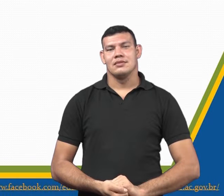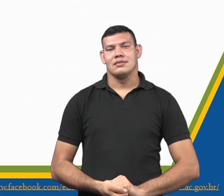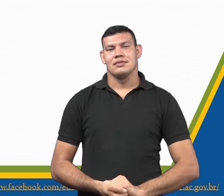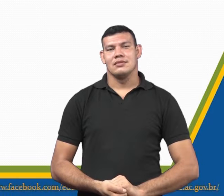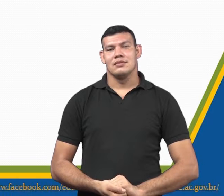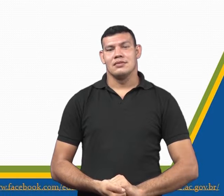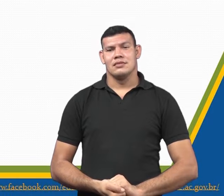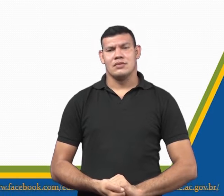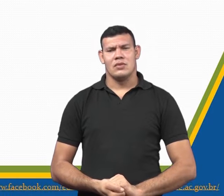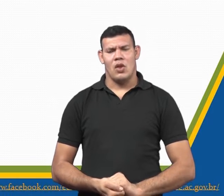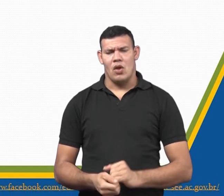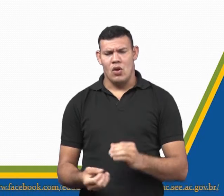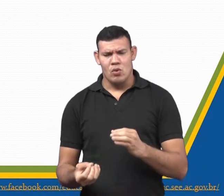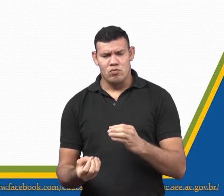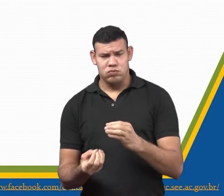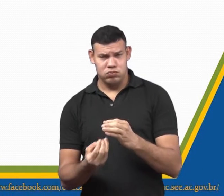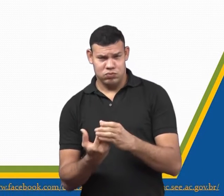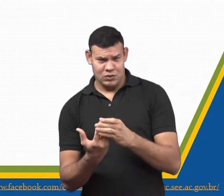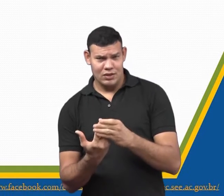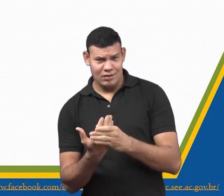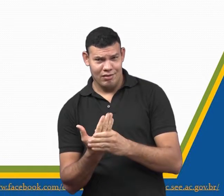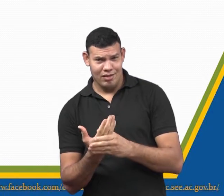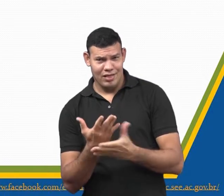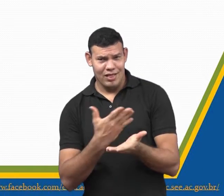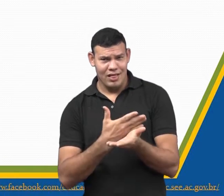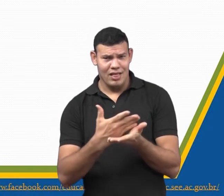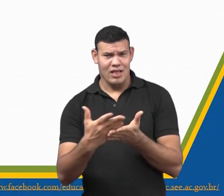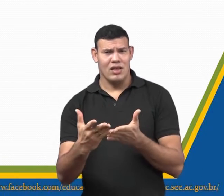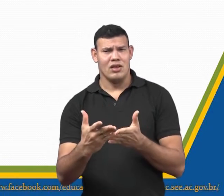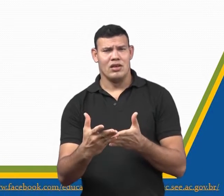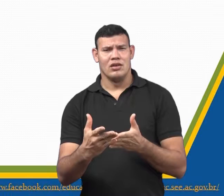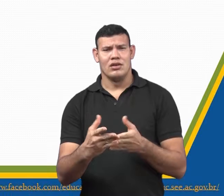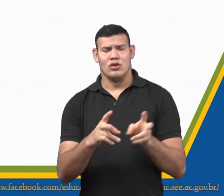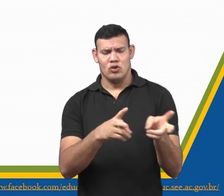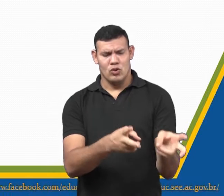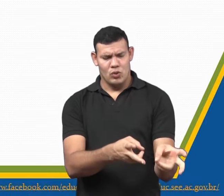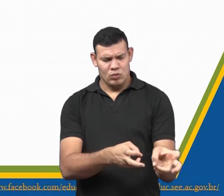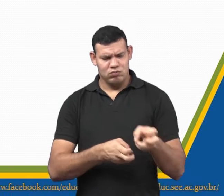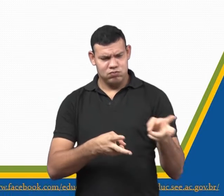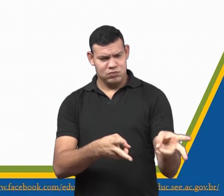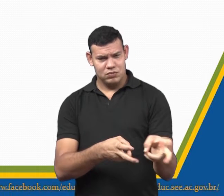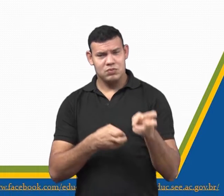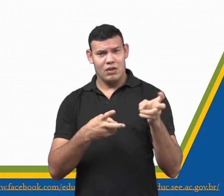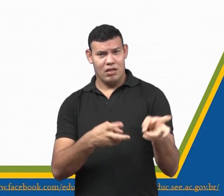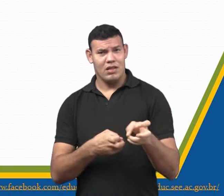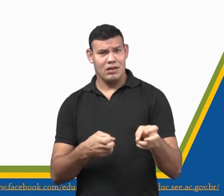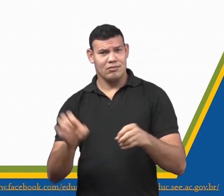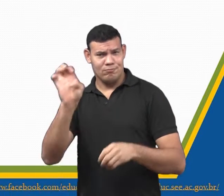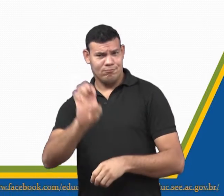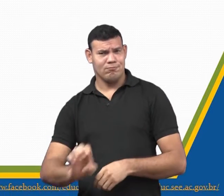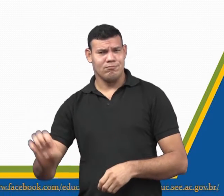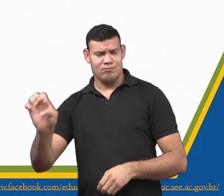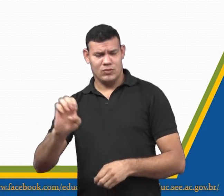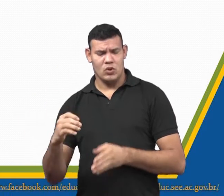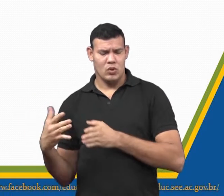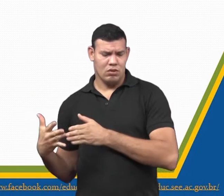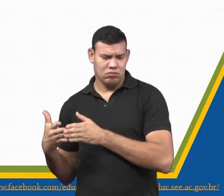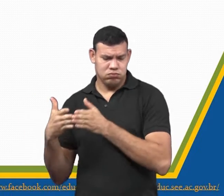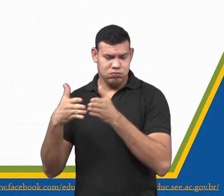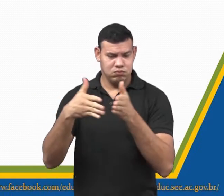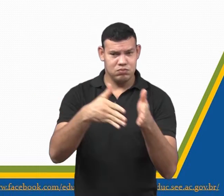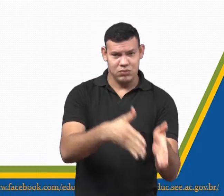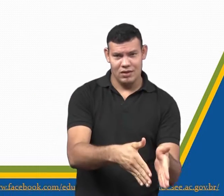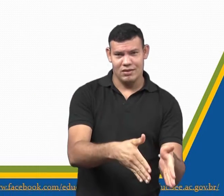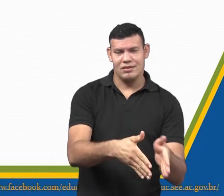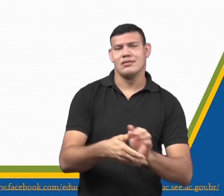A formação do povo brasileiro se deu a partir da colonização dos europeus, que se fixaram no Brasil e que,